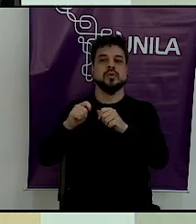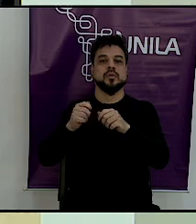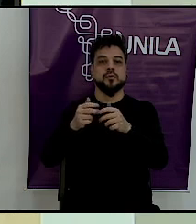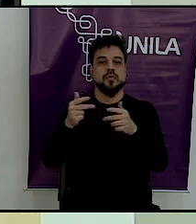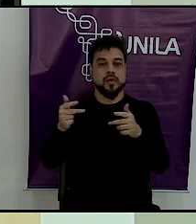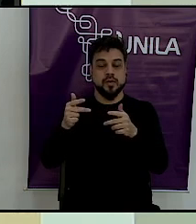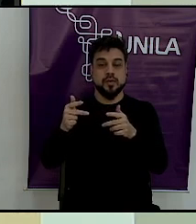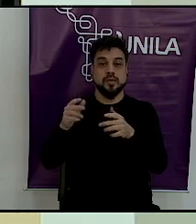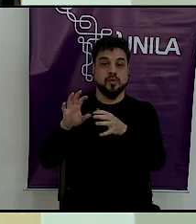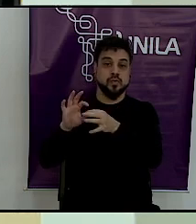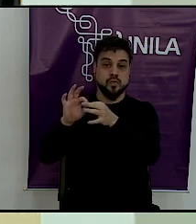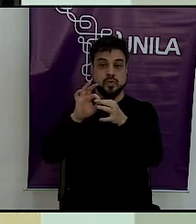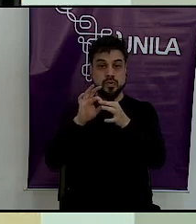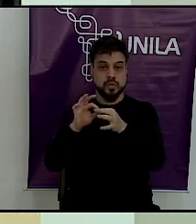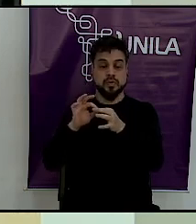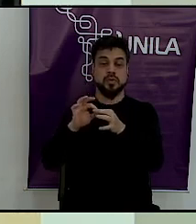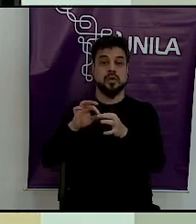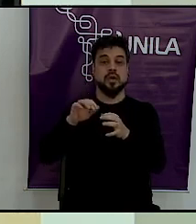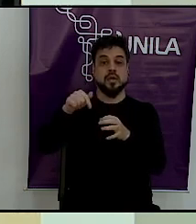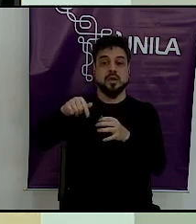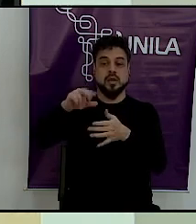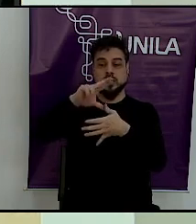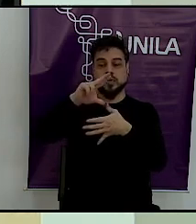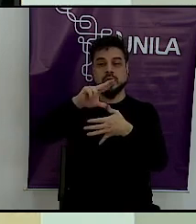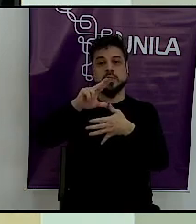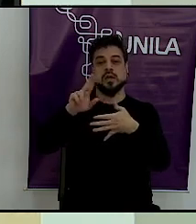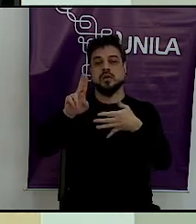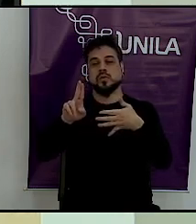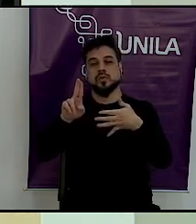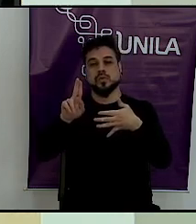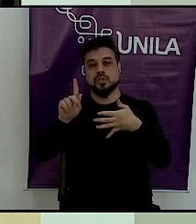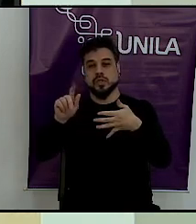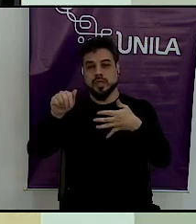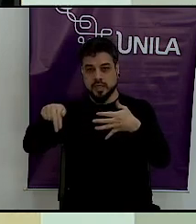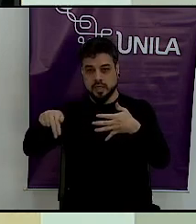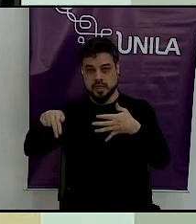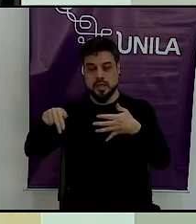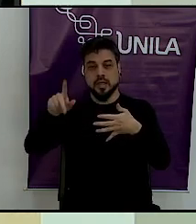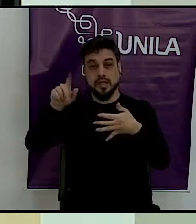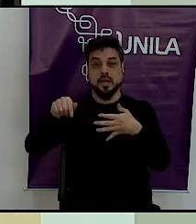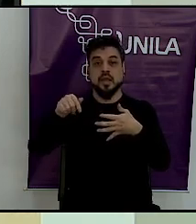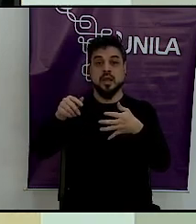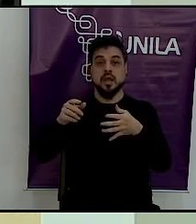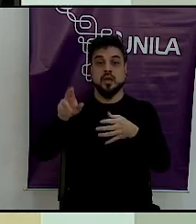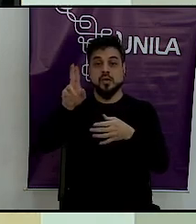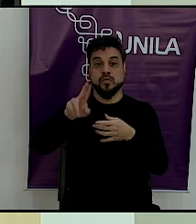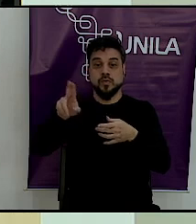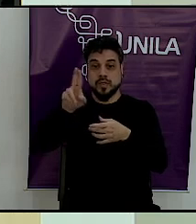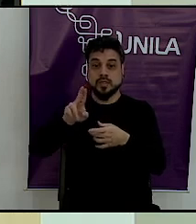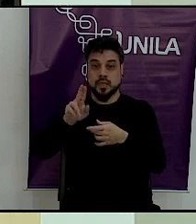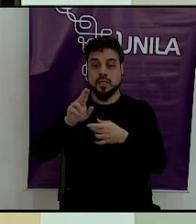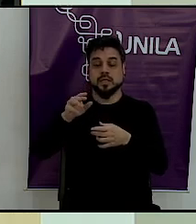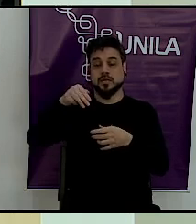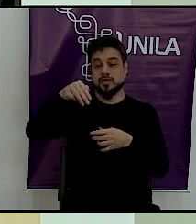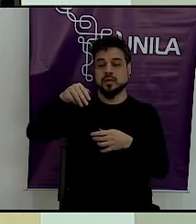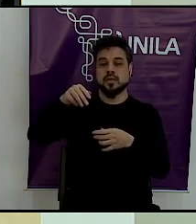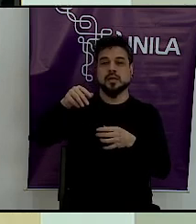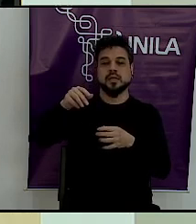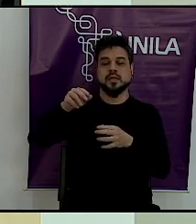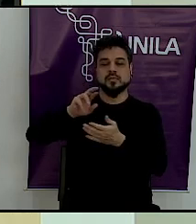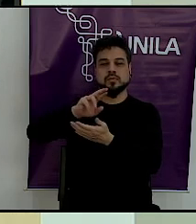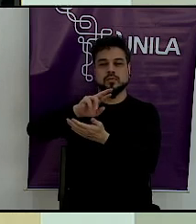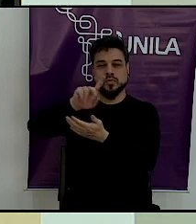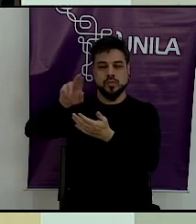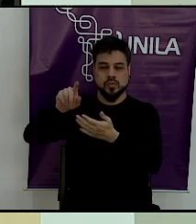da UNILA com a UGM, né? Associação de Universidades do Grupo de Montevidéu, principalmente com recursos para mobilidade.